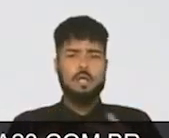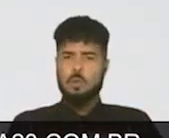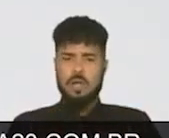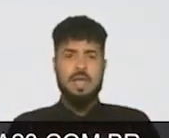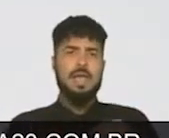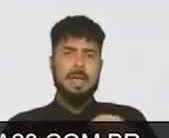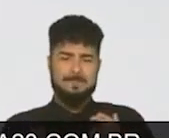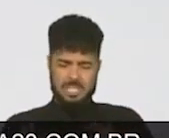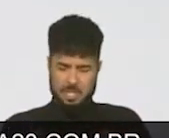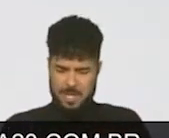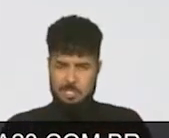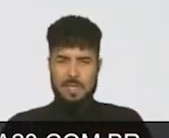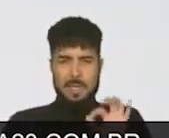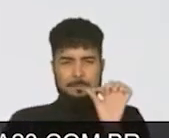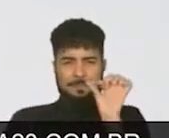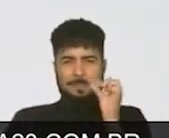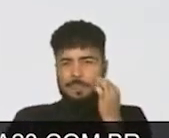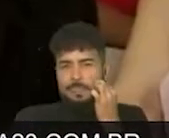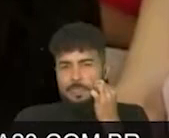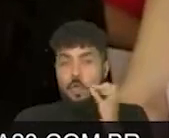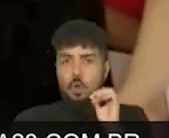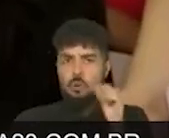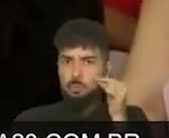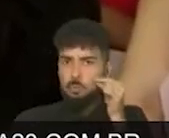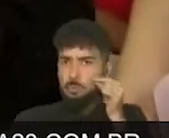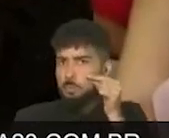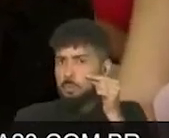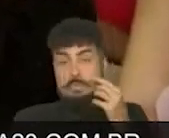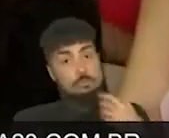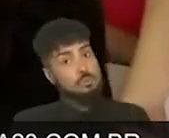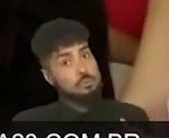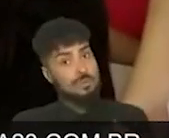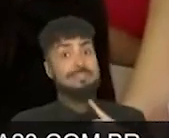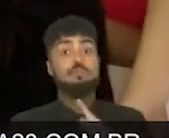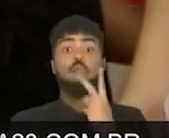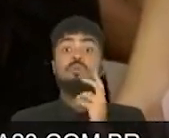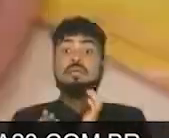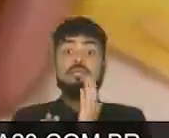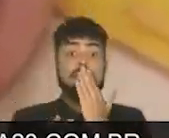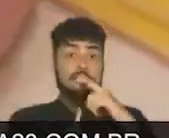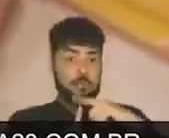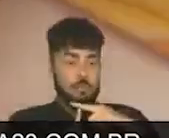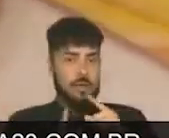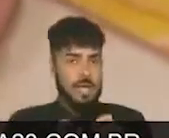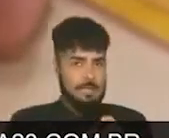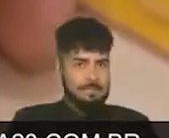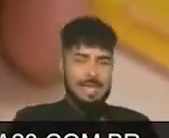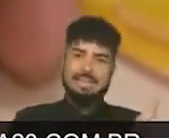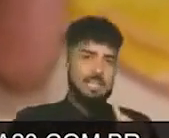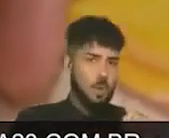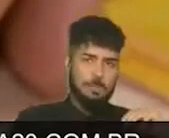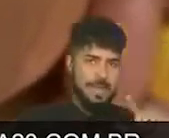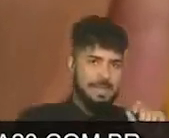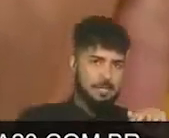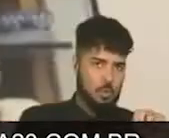forma de manchas, pintas ou sinais. Existem dois tipos de câncer de pele: o não melanoma e